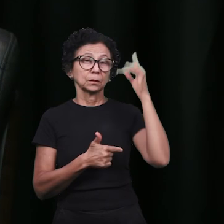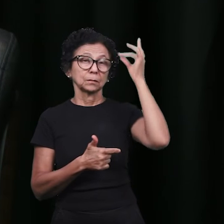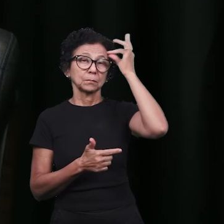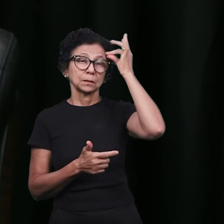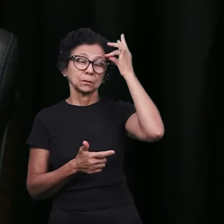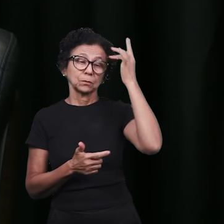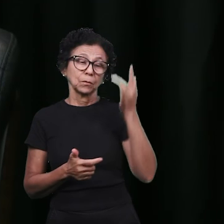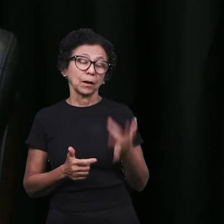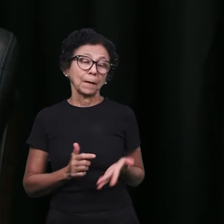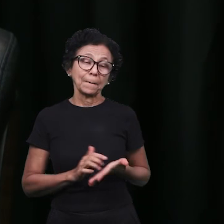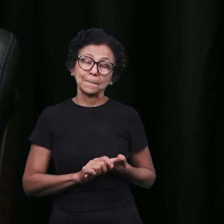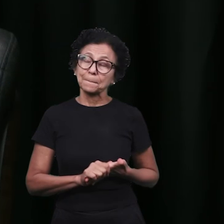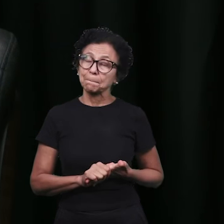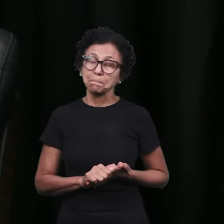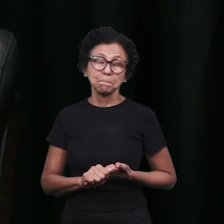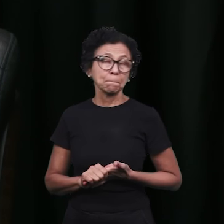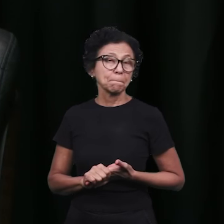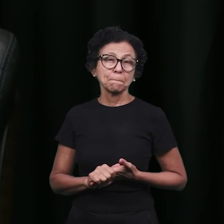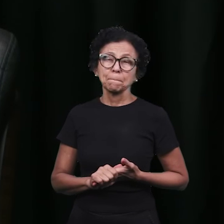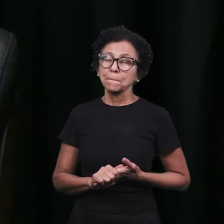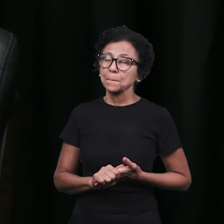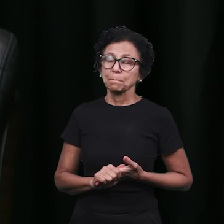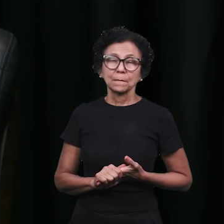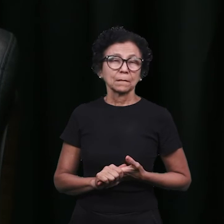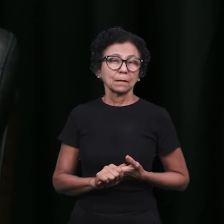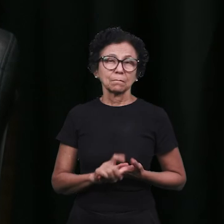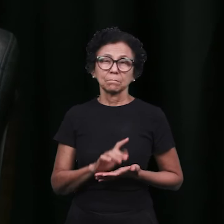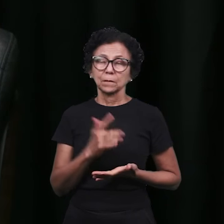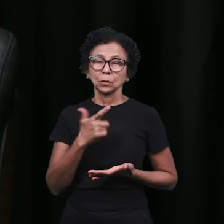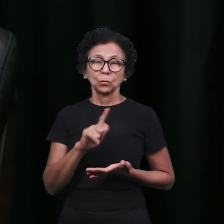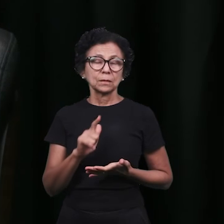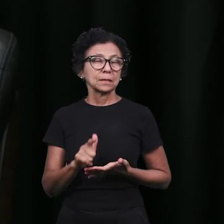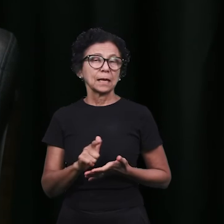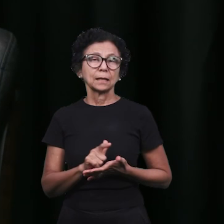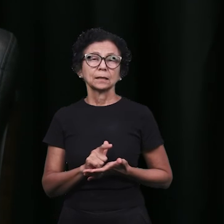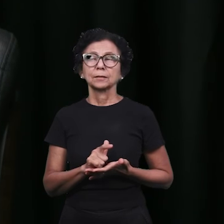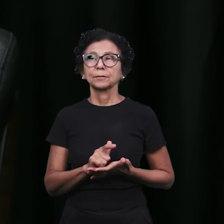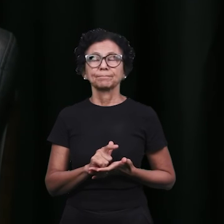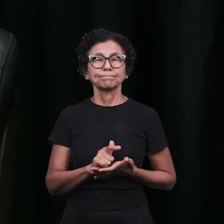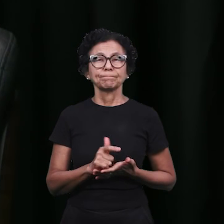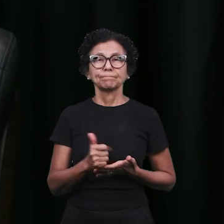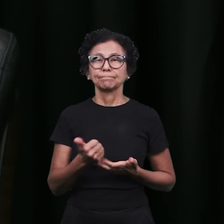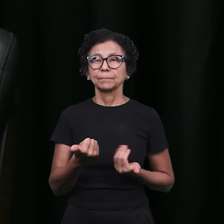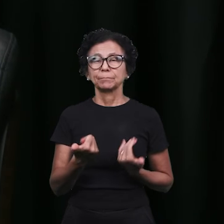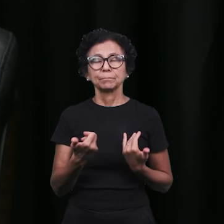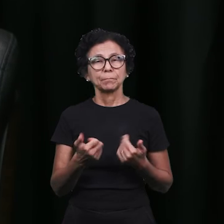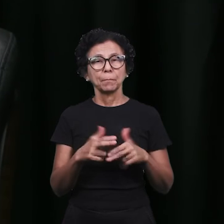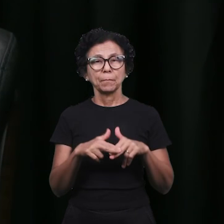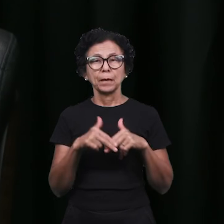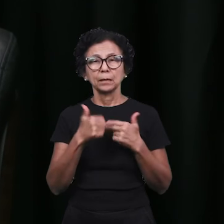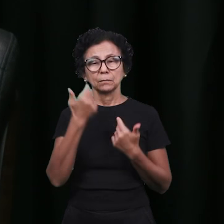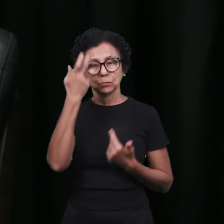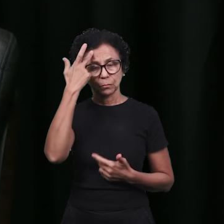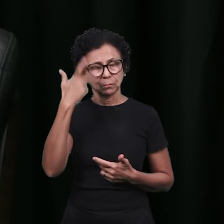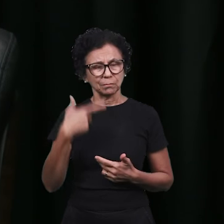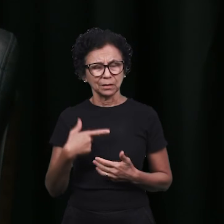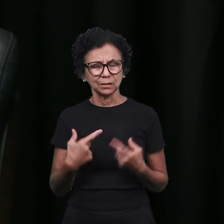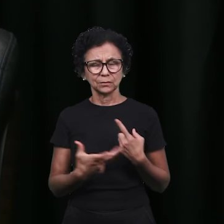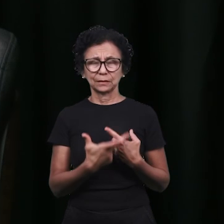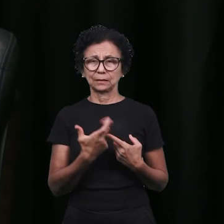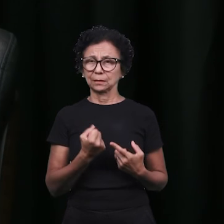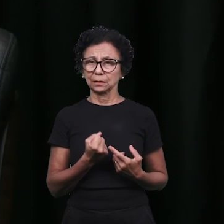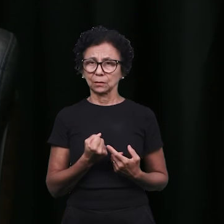o homem ele não vai conseguir vencer com recursos humanos, né, próprios do homem, mas com recursos espirituais,